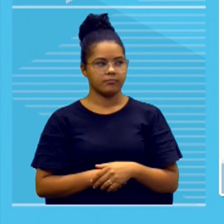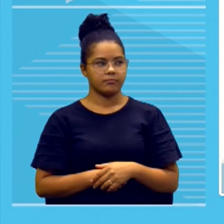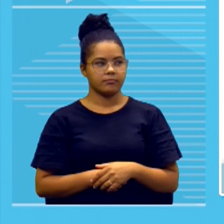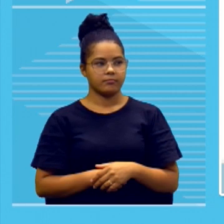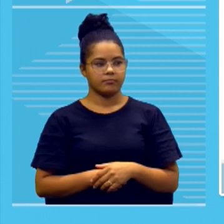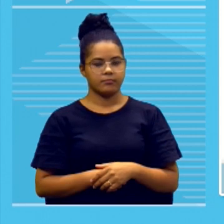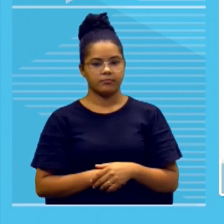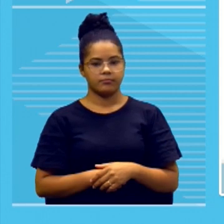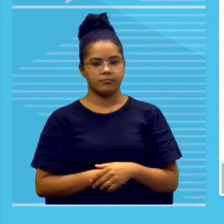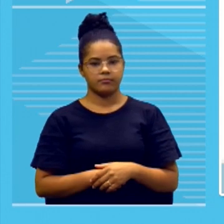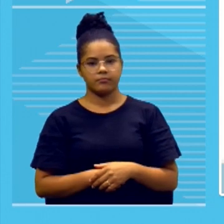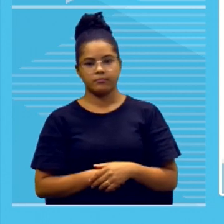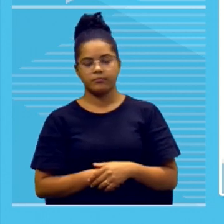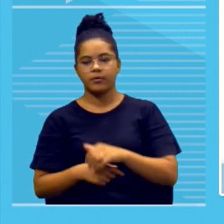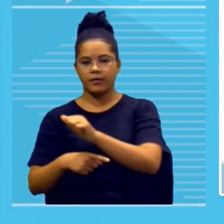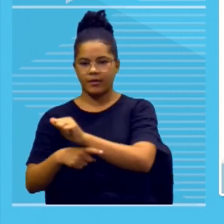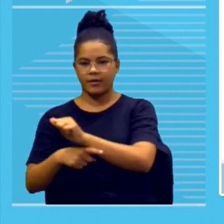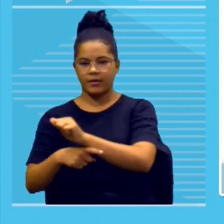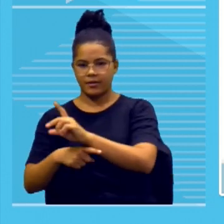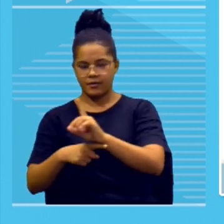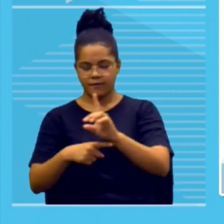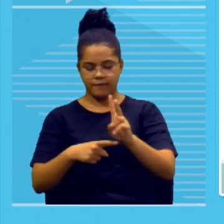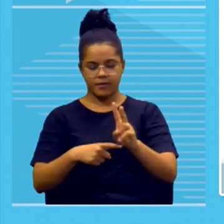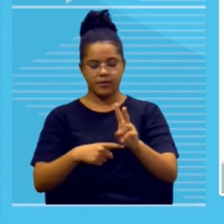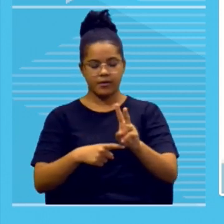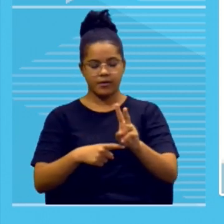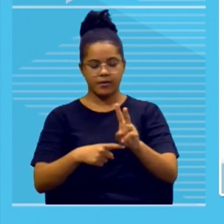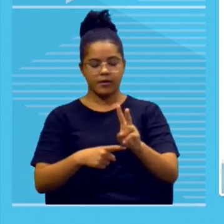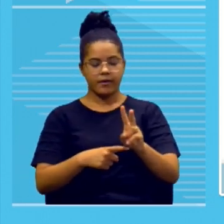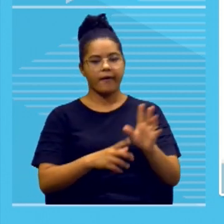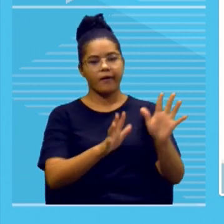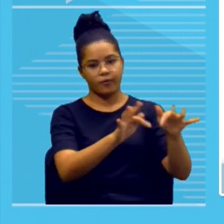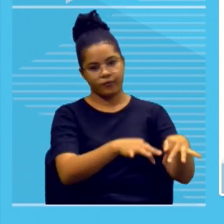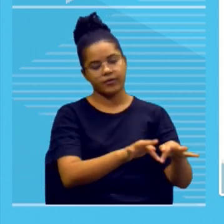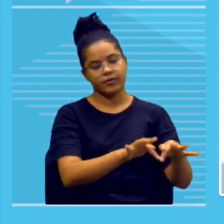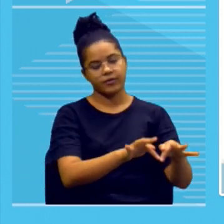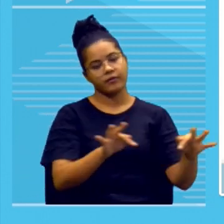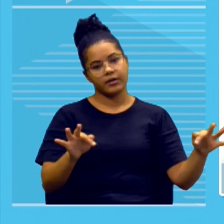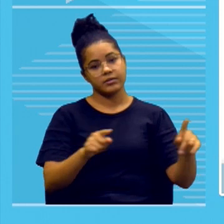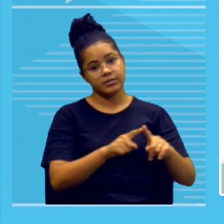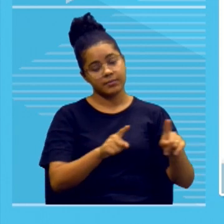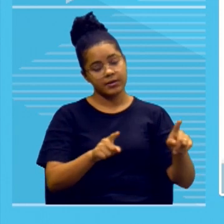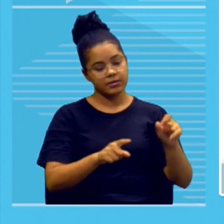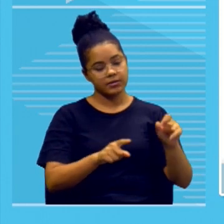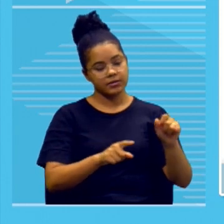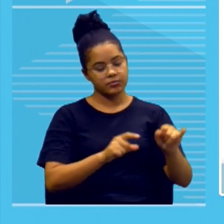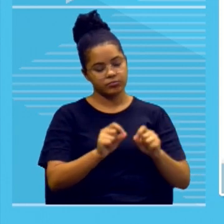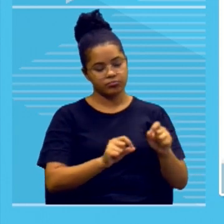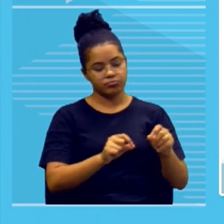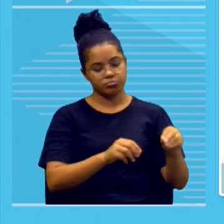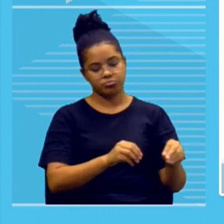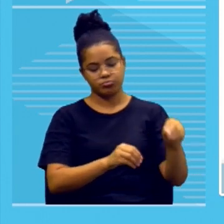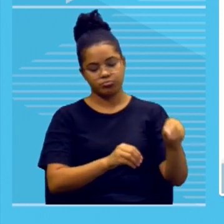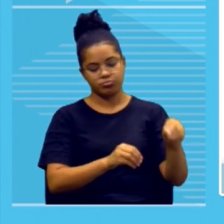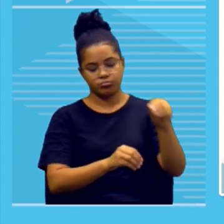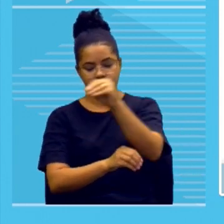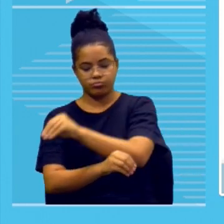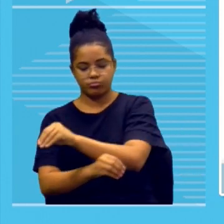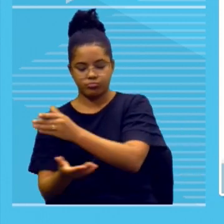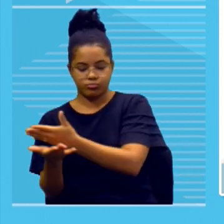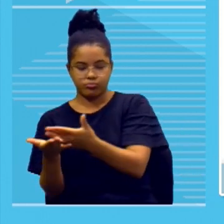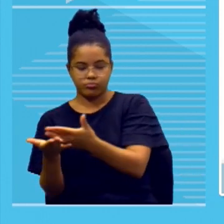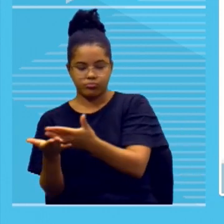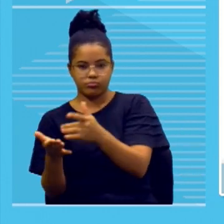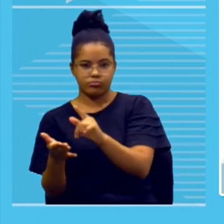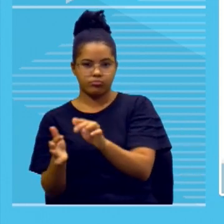normal? Ah, professor, é lá no final da frase. E se você desloca para o início, aí você tem que virgular. Se ele tiver